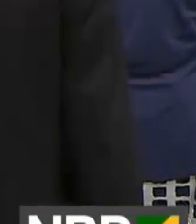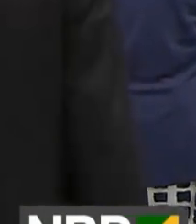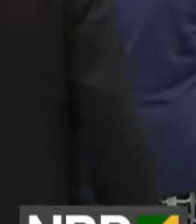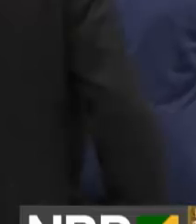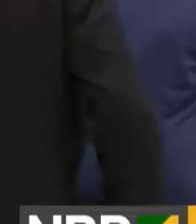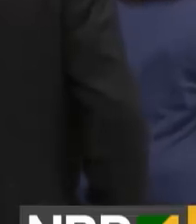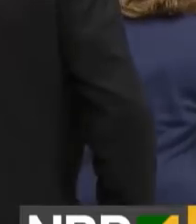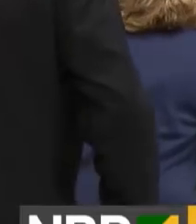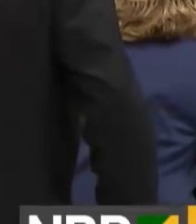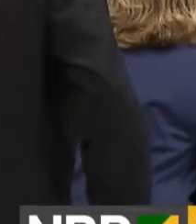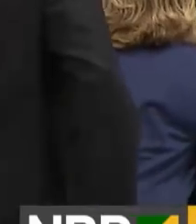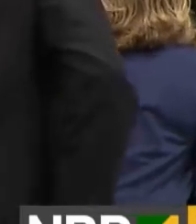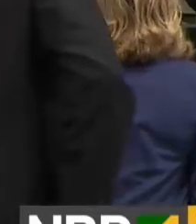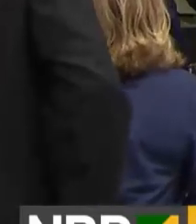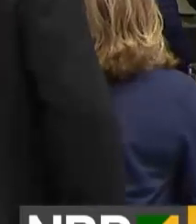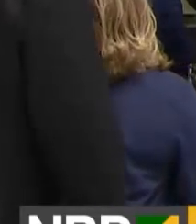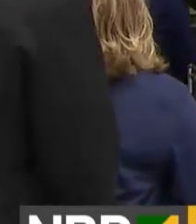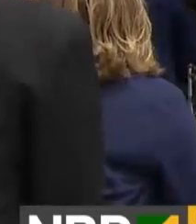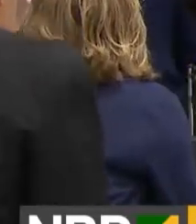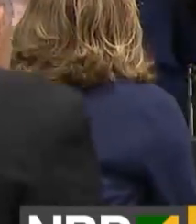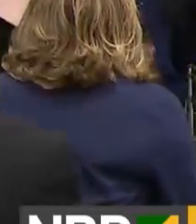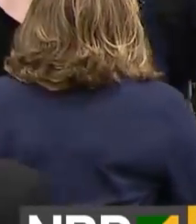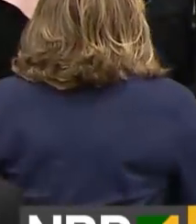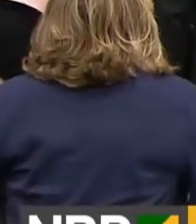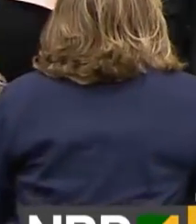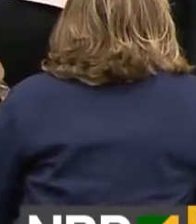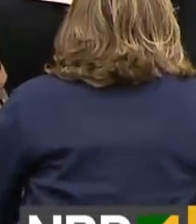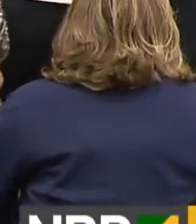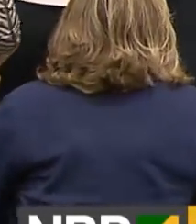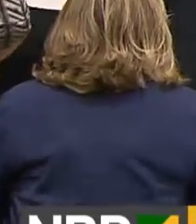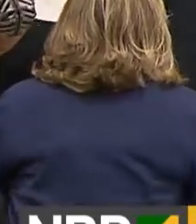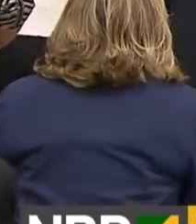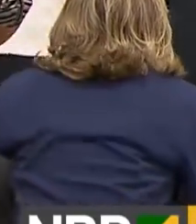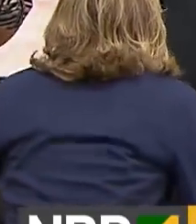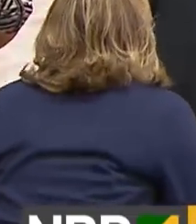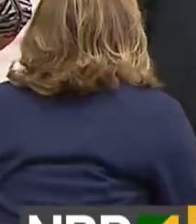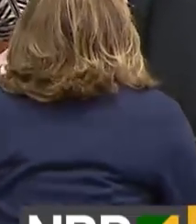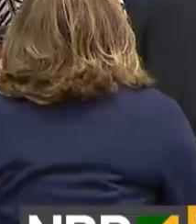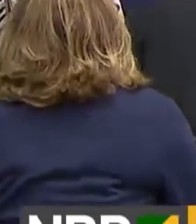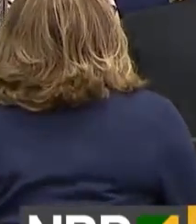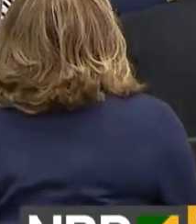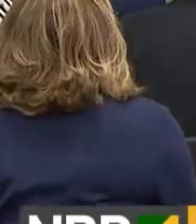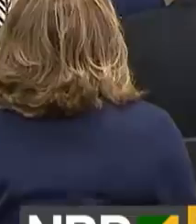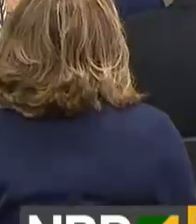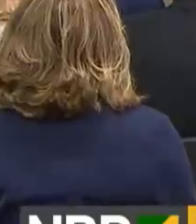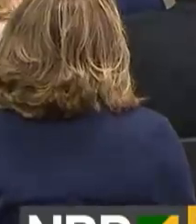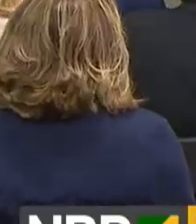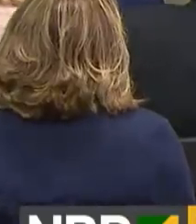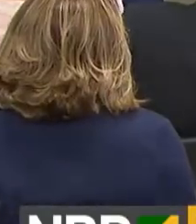inicialmente assistiremos vídeo institucional sobre o programa mais alfabetização